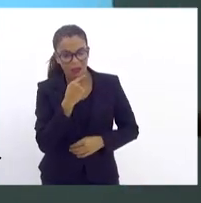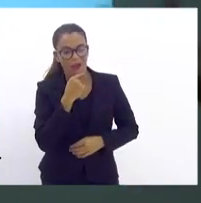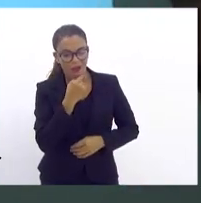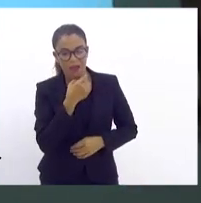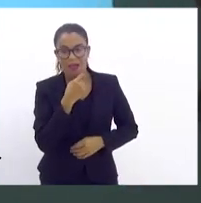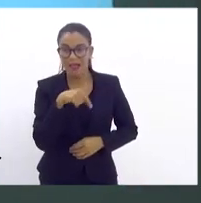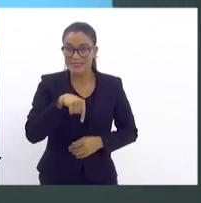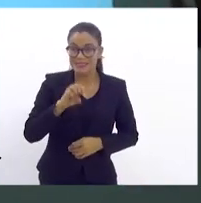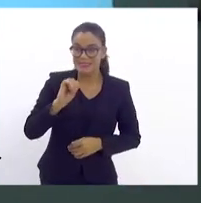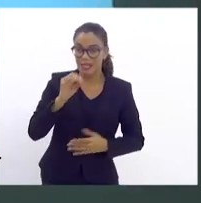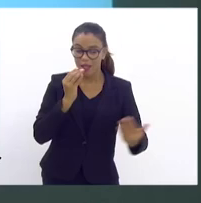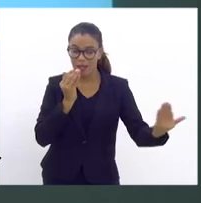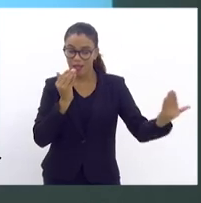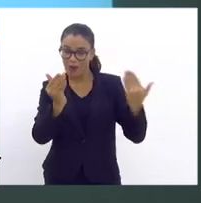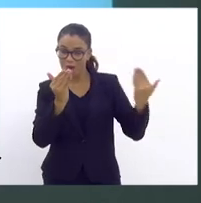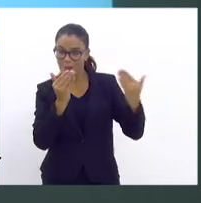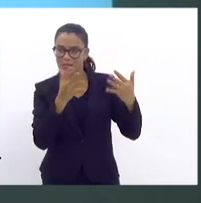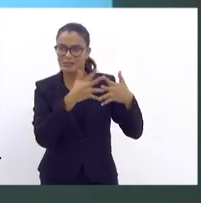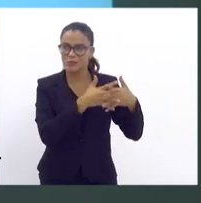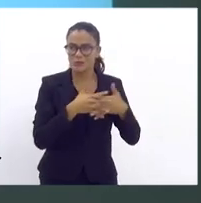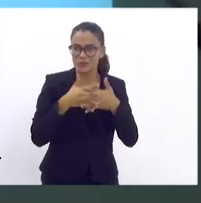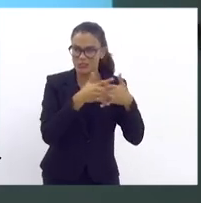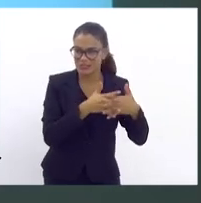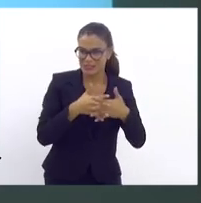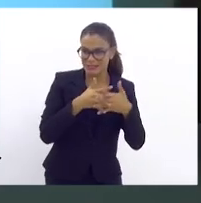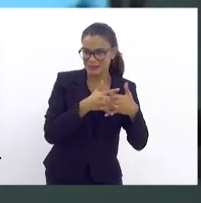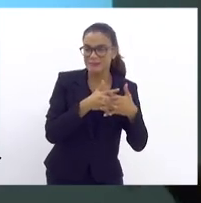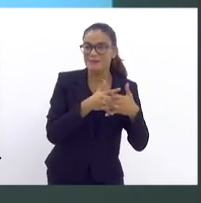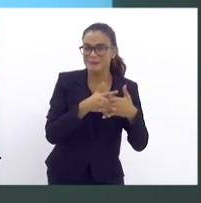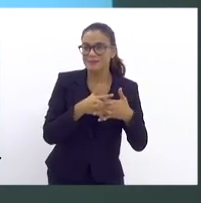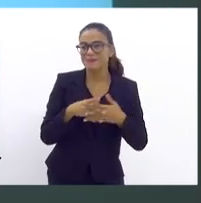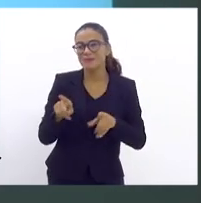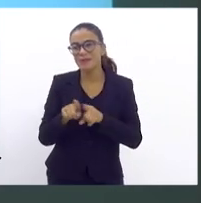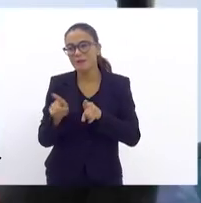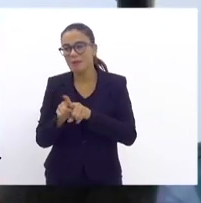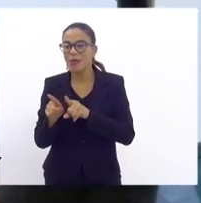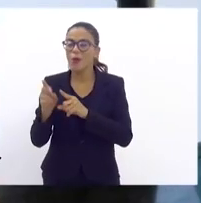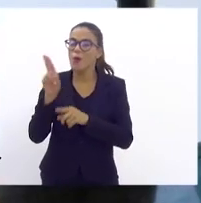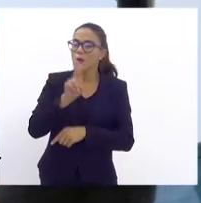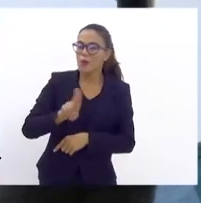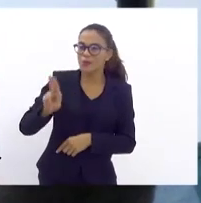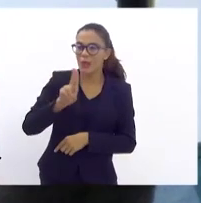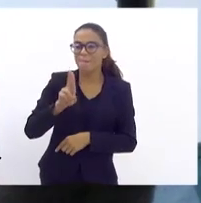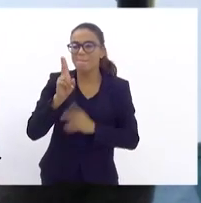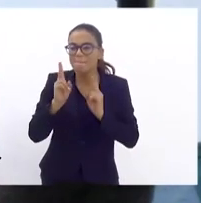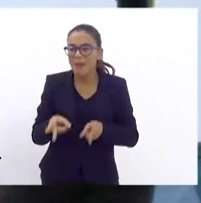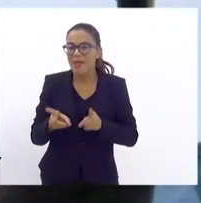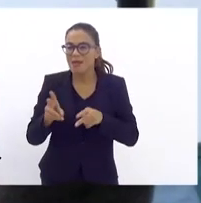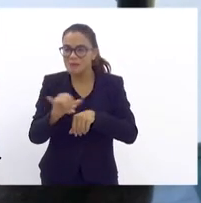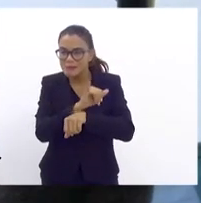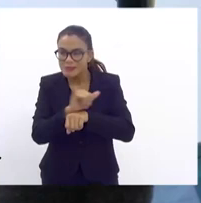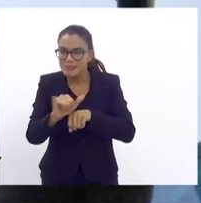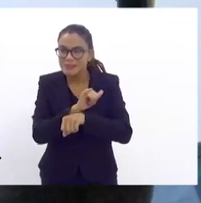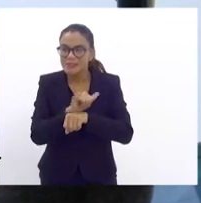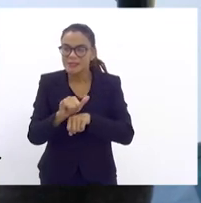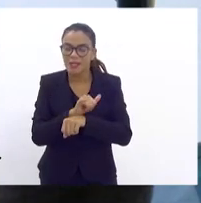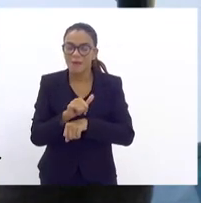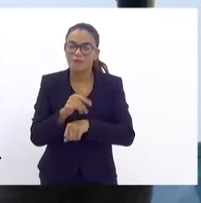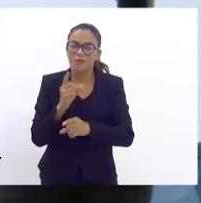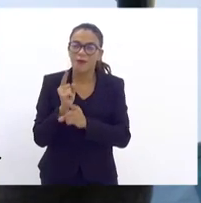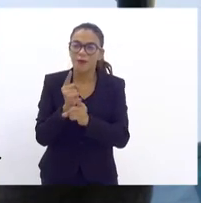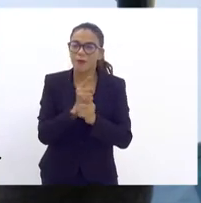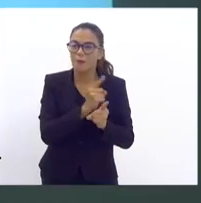se nós fizermos a mesma comparação usarmos os mesmos critérios que utilizados nós vamos ter aqui